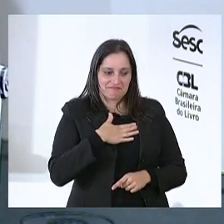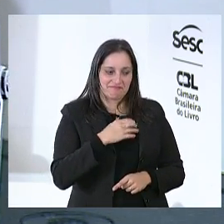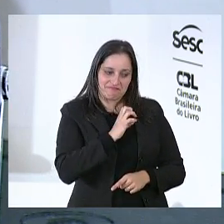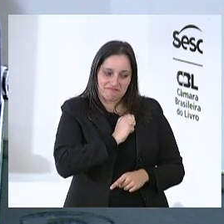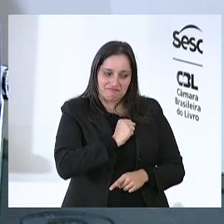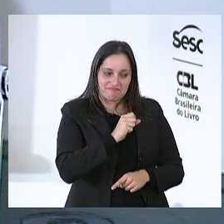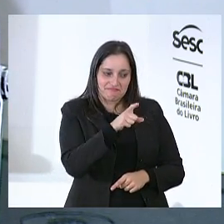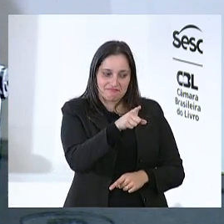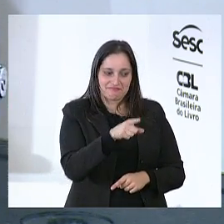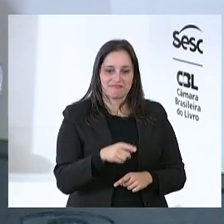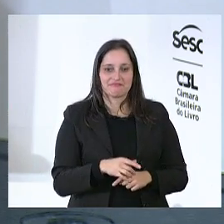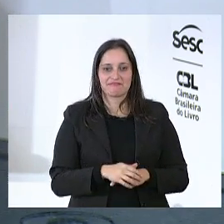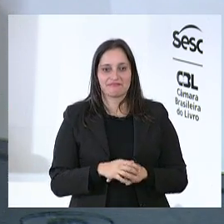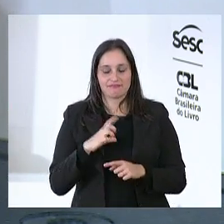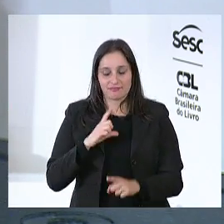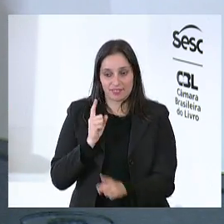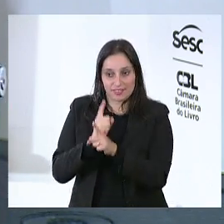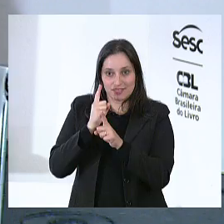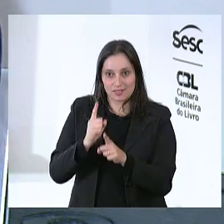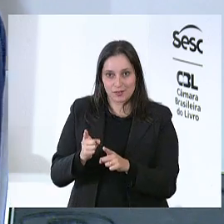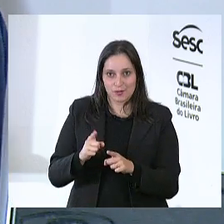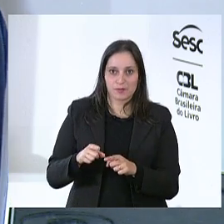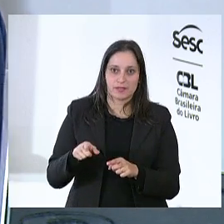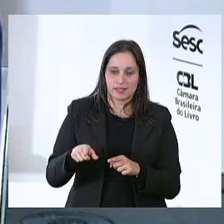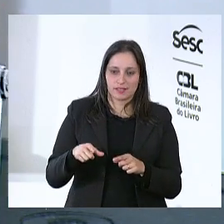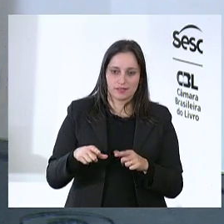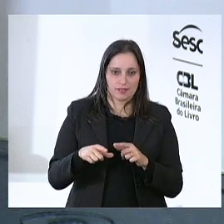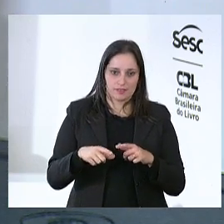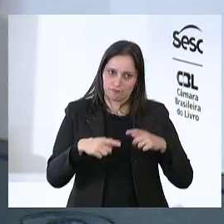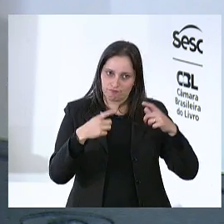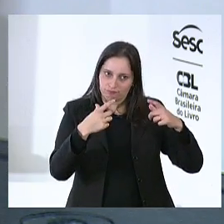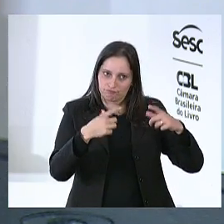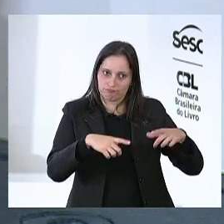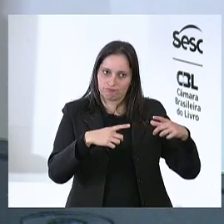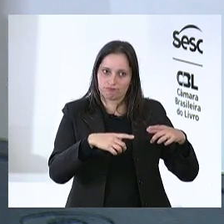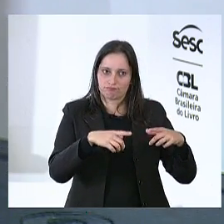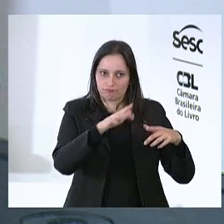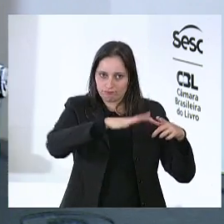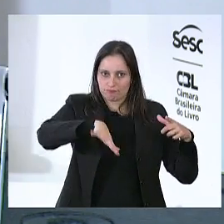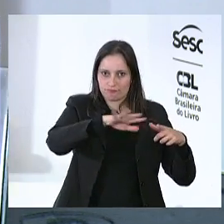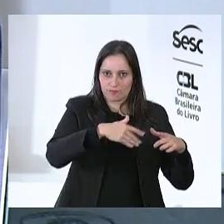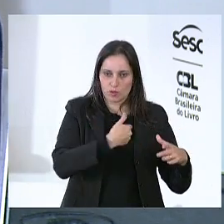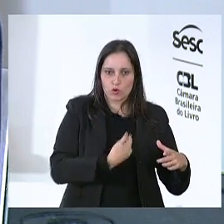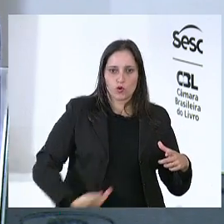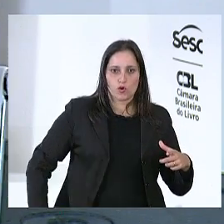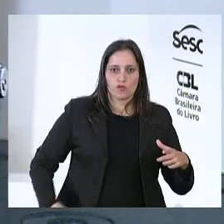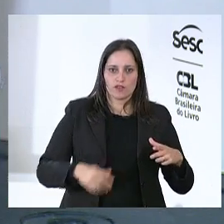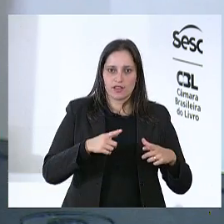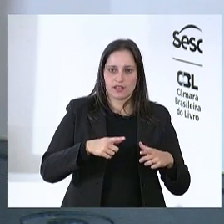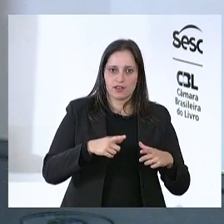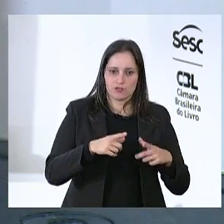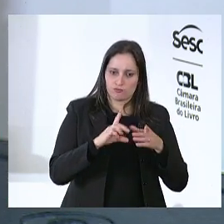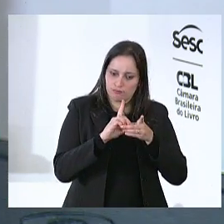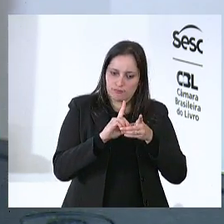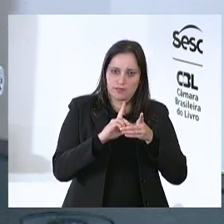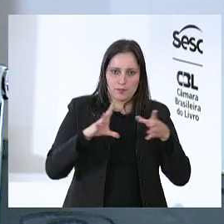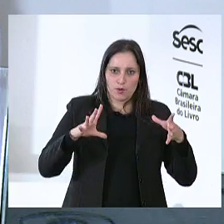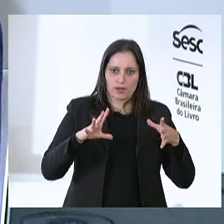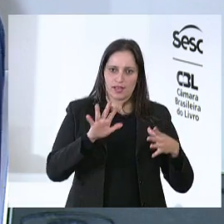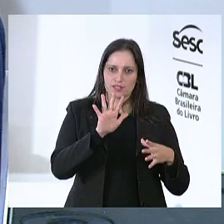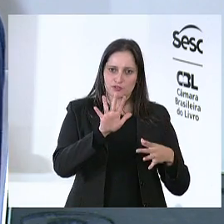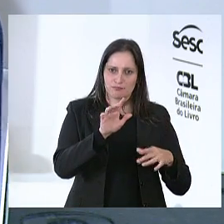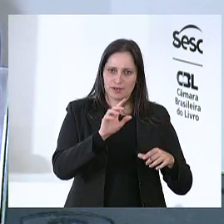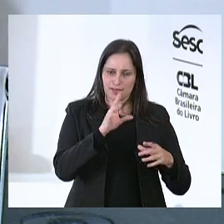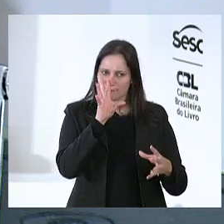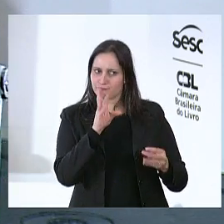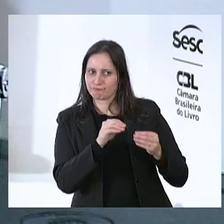Descobri que um regime com nome democrático era profundamente ditatorial, como continua a ser até hoje,